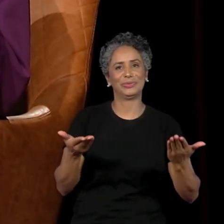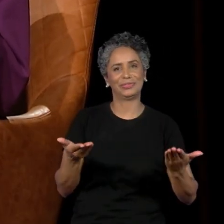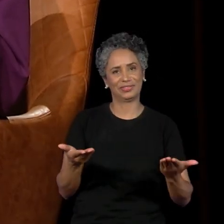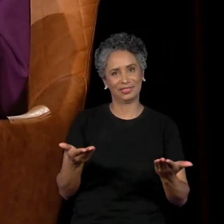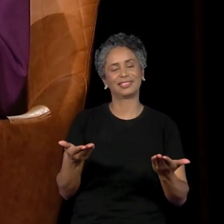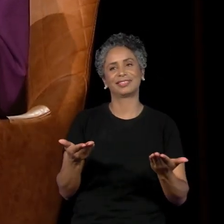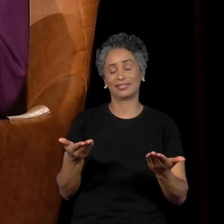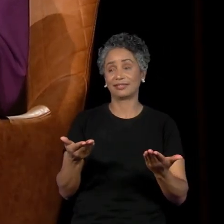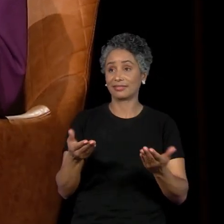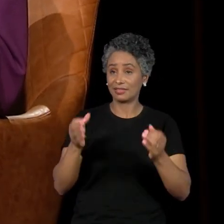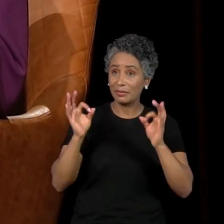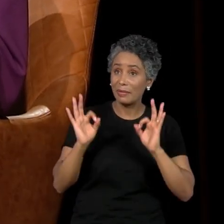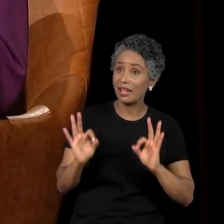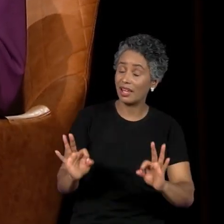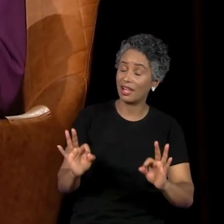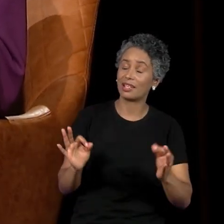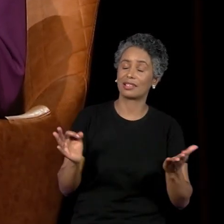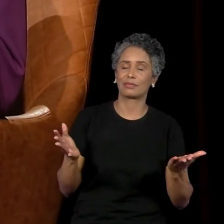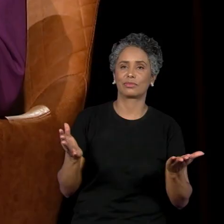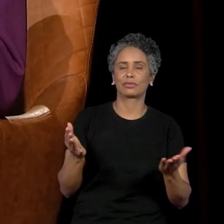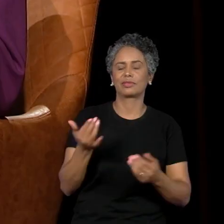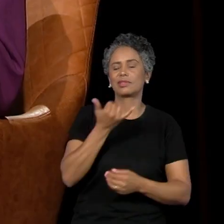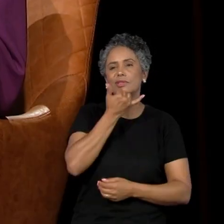documentário do estado.